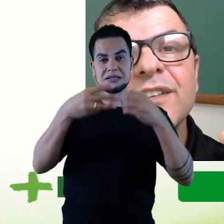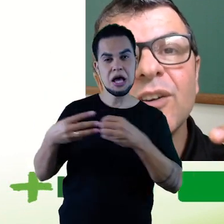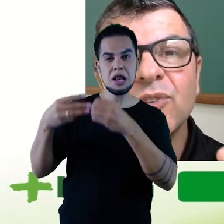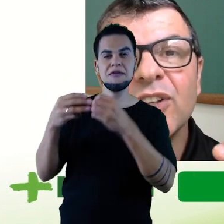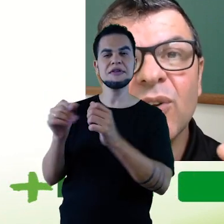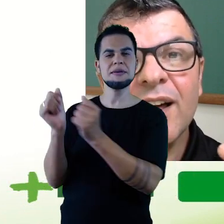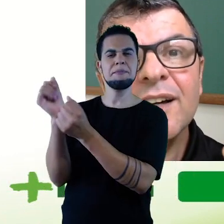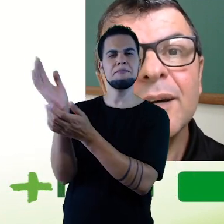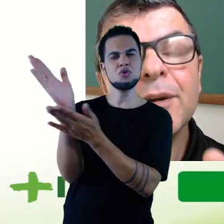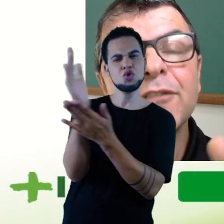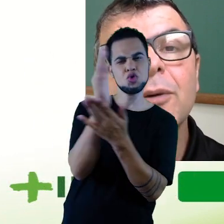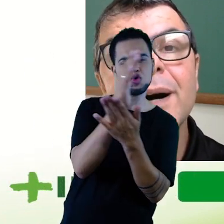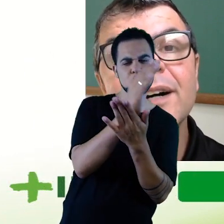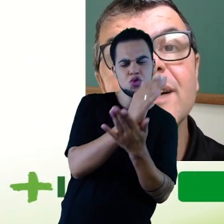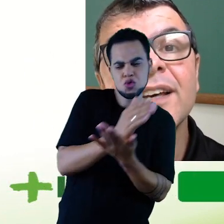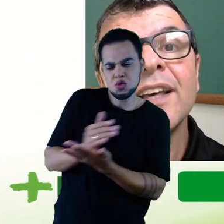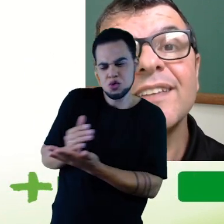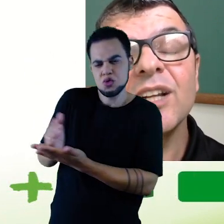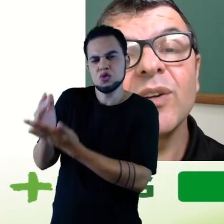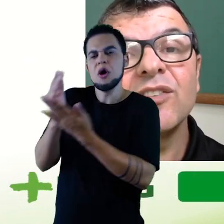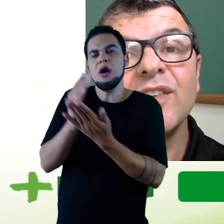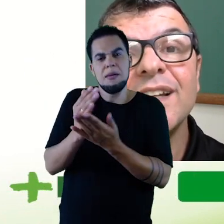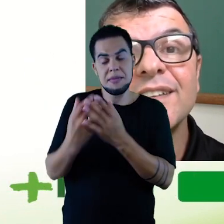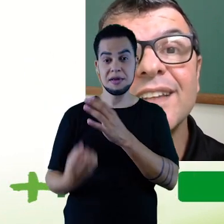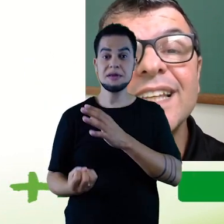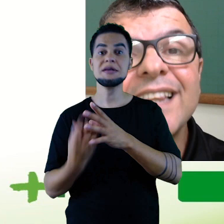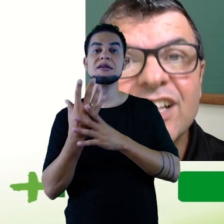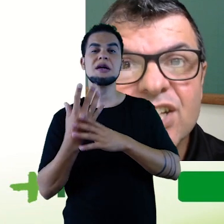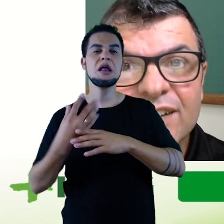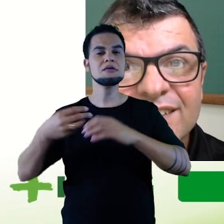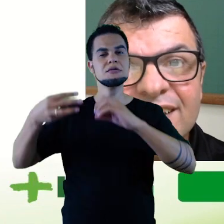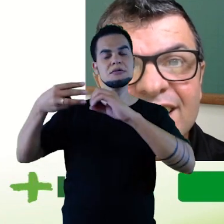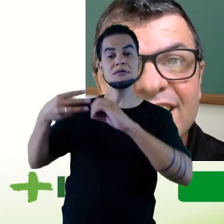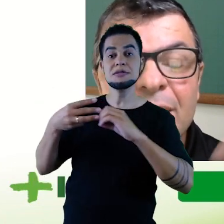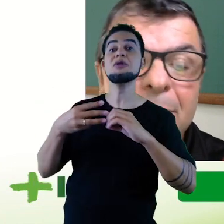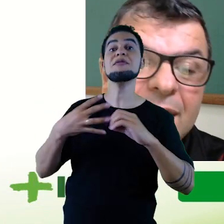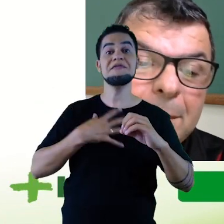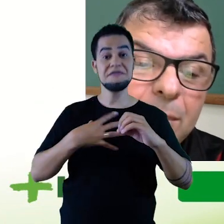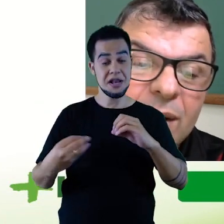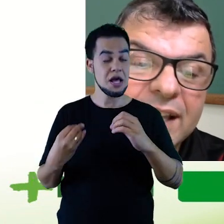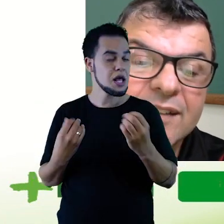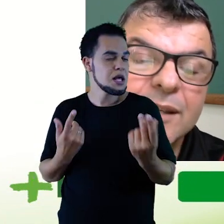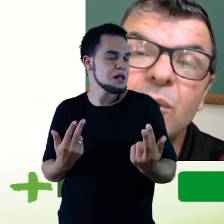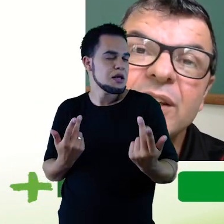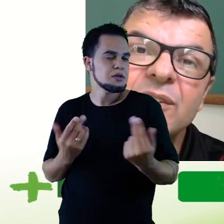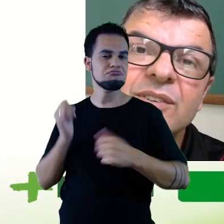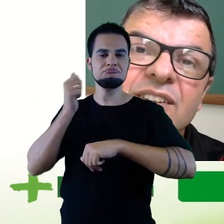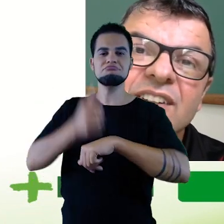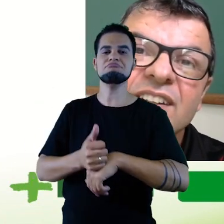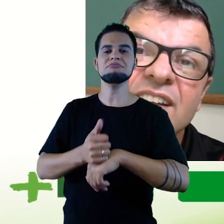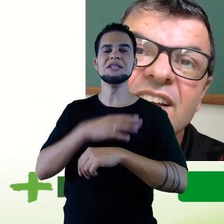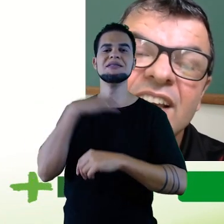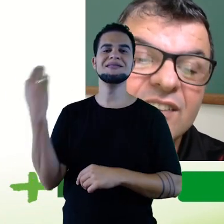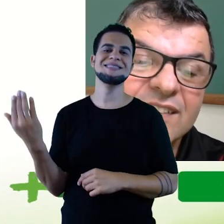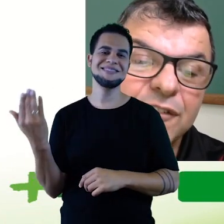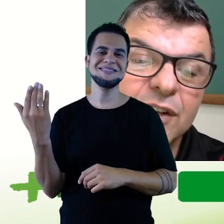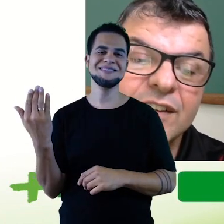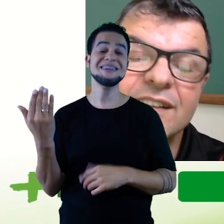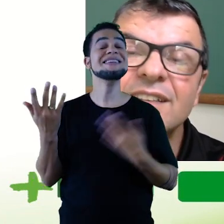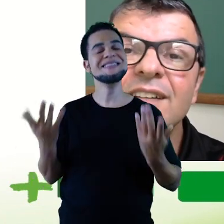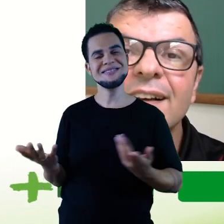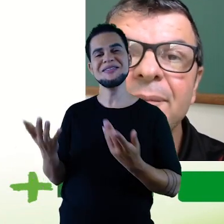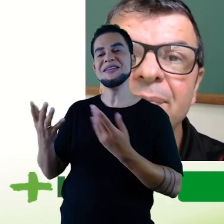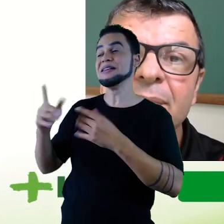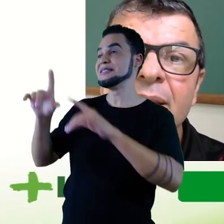uma divisão celular para formar células filhas idênticas, para repor aquelas que morreram. Então essa folha